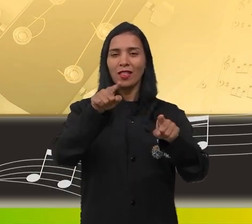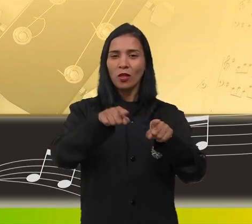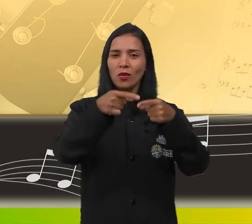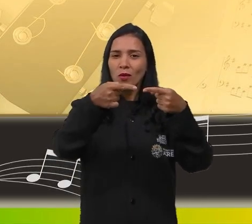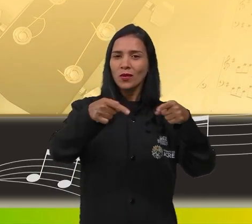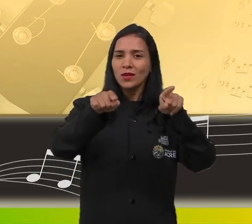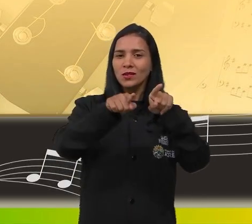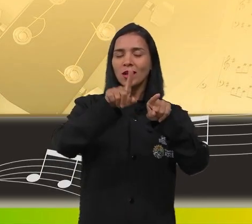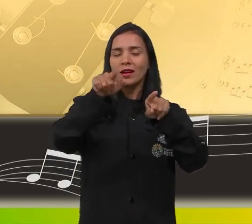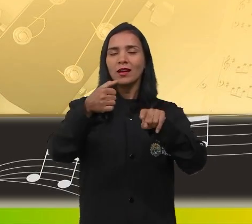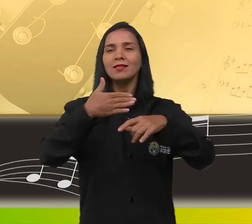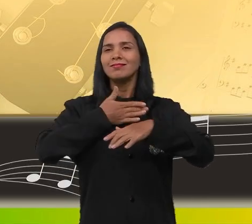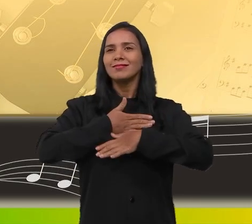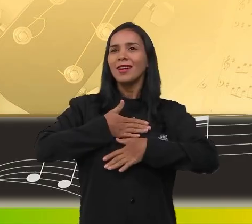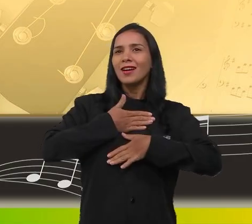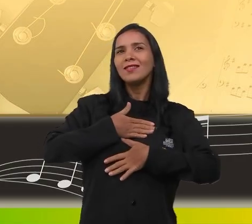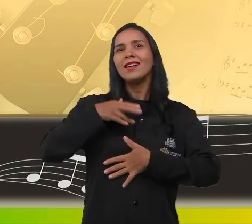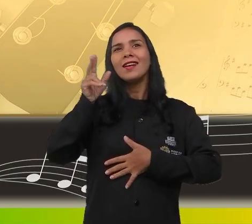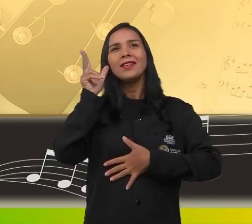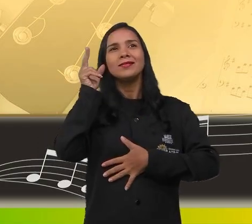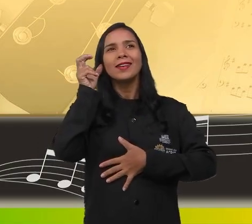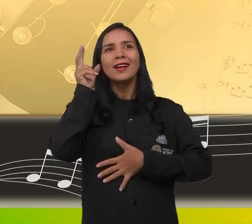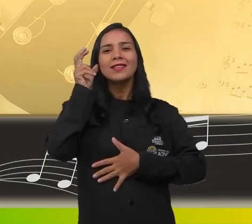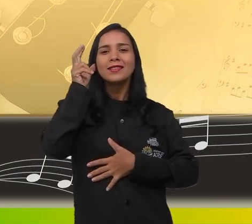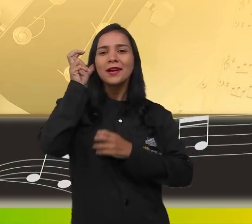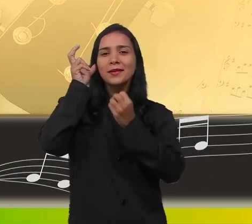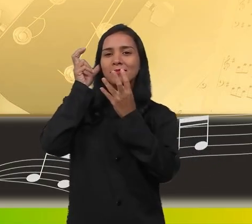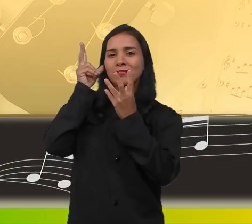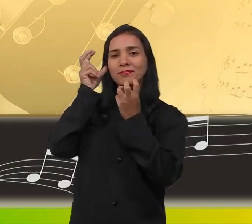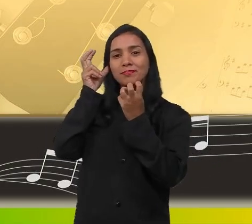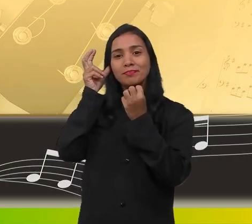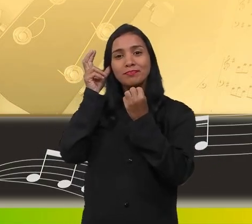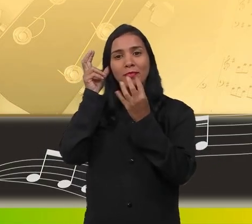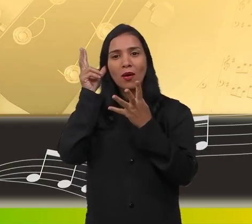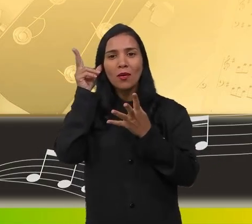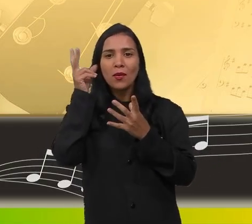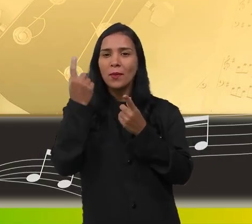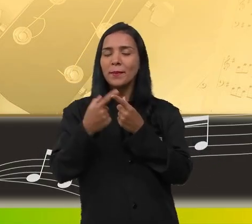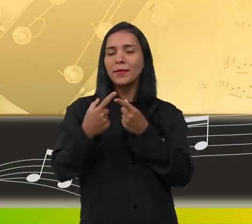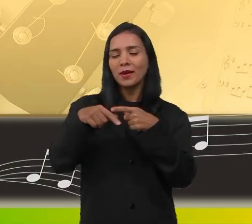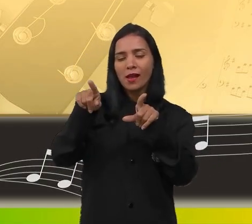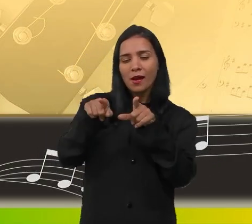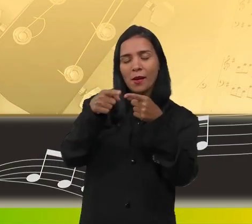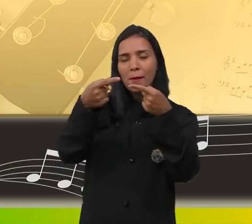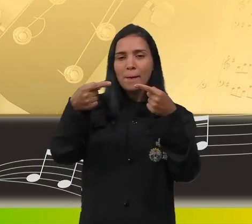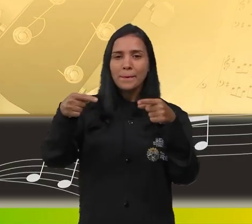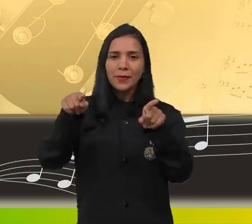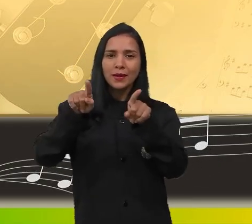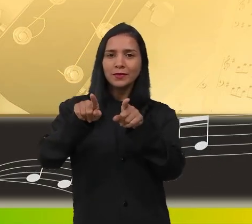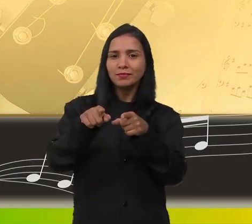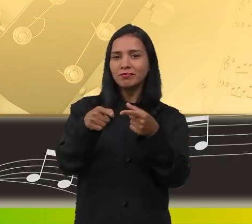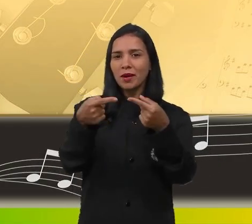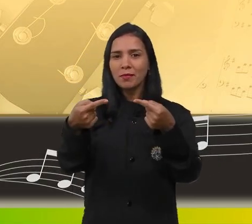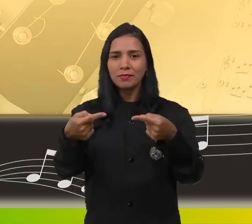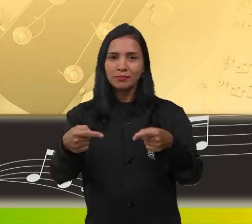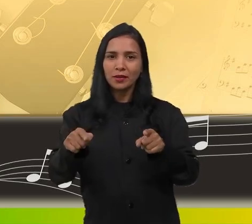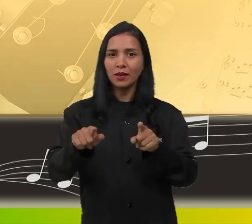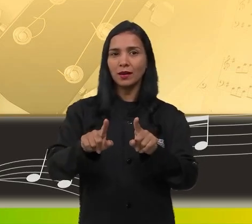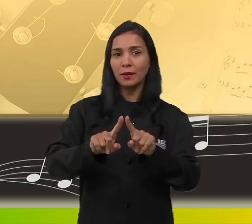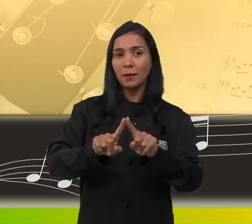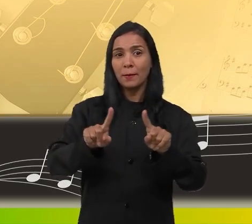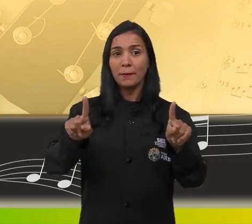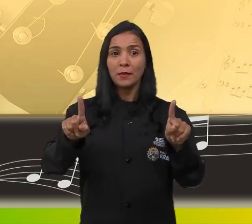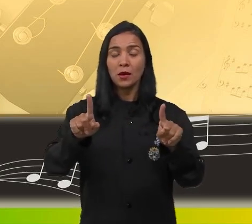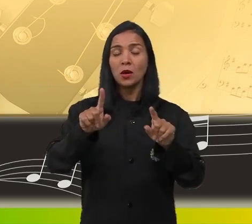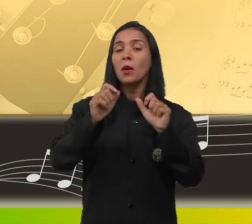argumento agradável dos sons. No nosso exemplo, você poderia muito bem tocar a música apenas com uma nota de cada vez,